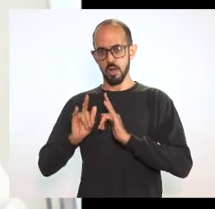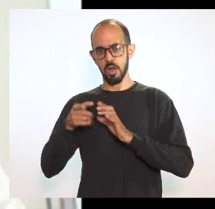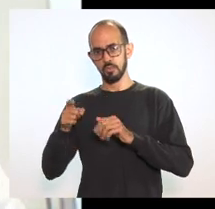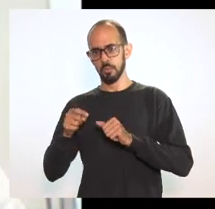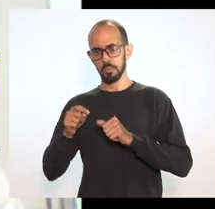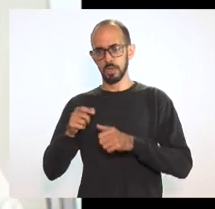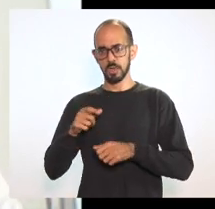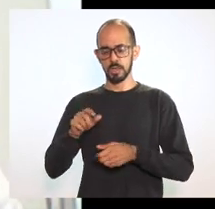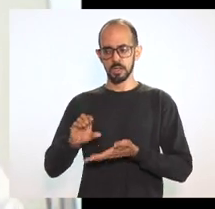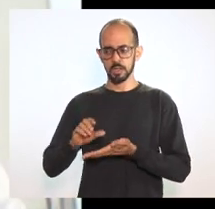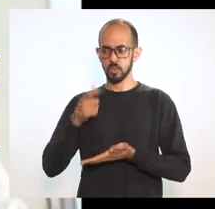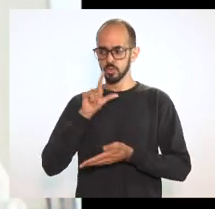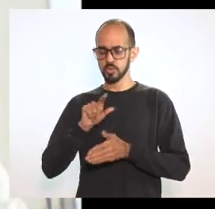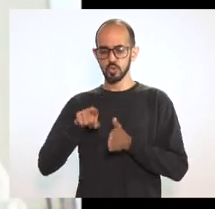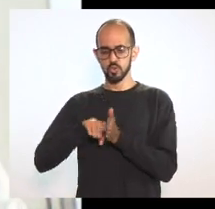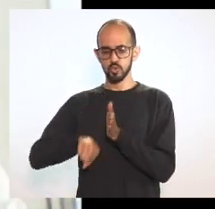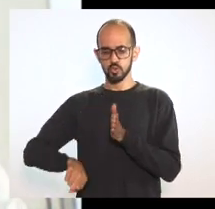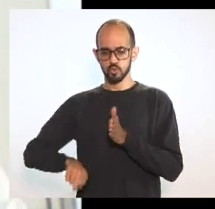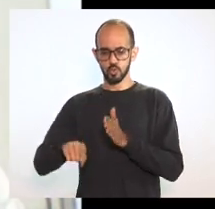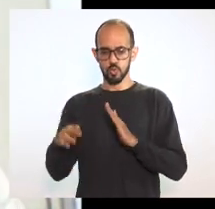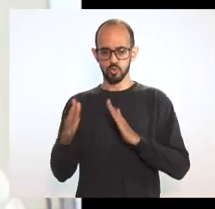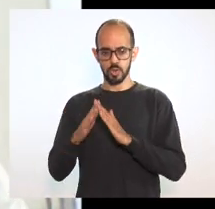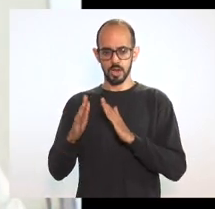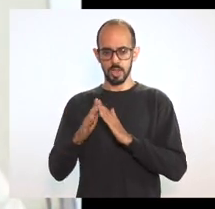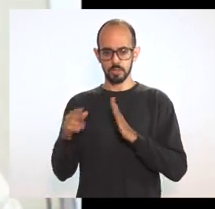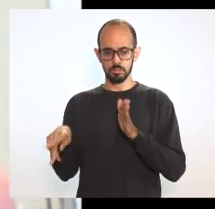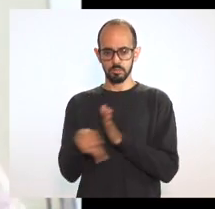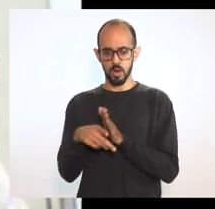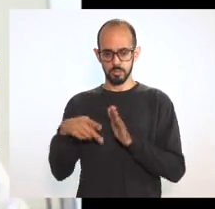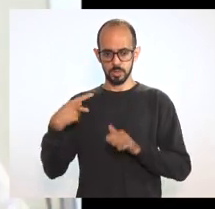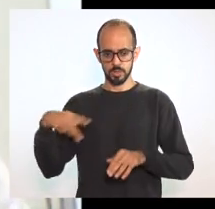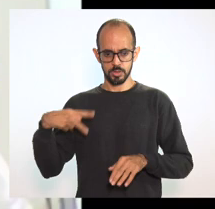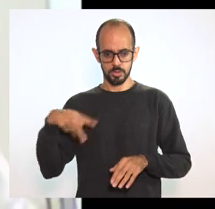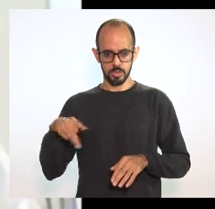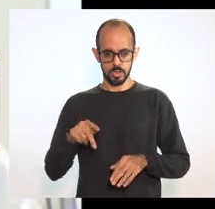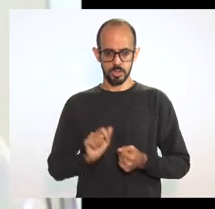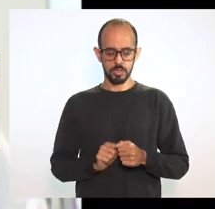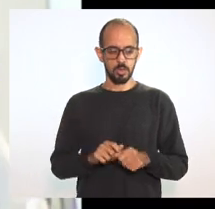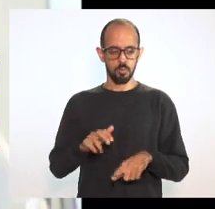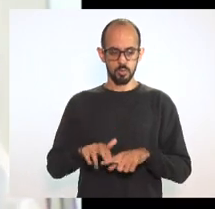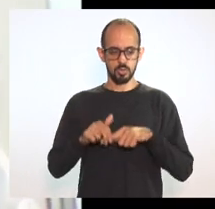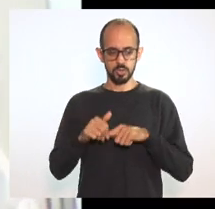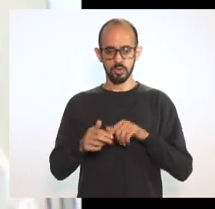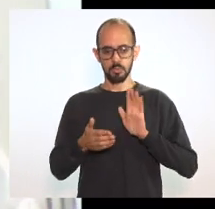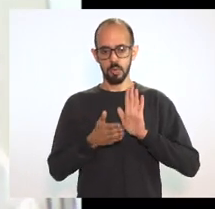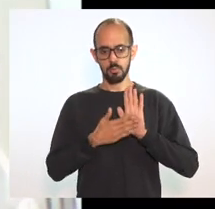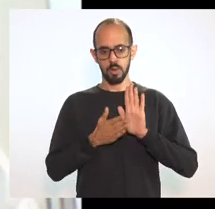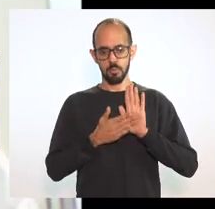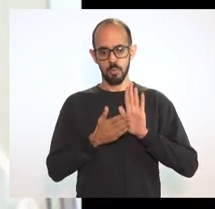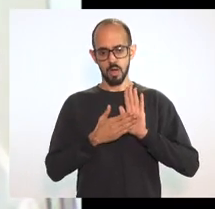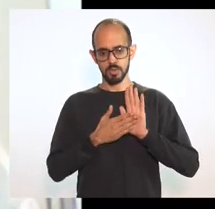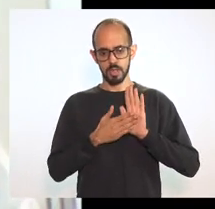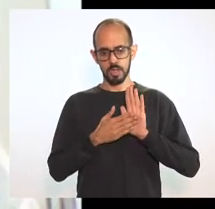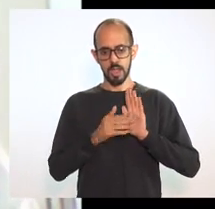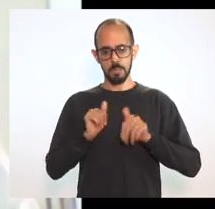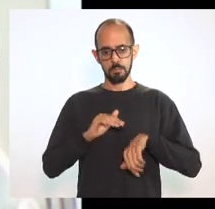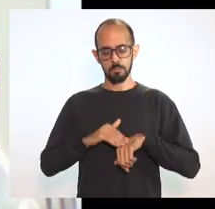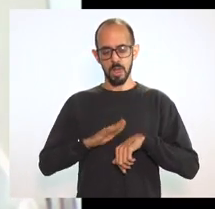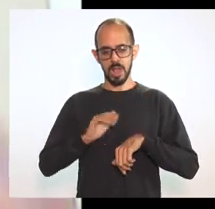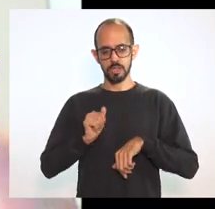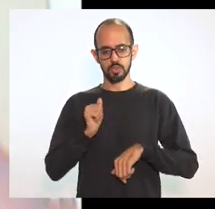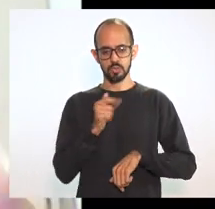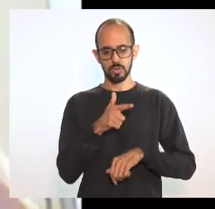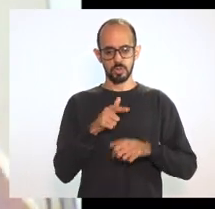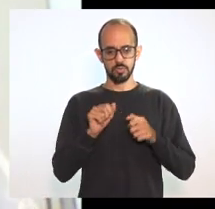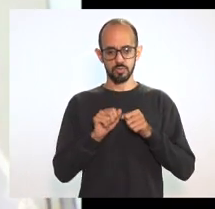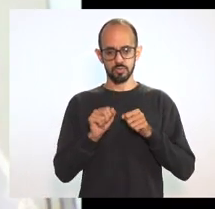tenha acesso à casa própria. Então, a gente propõe esse corte dos 5 salários mínimos. É mais alto do que o que se pratica nacionalmente, geralmente